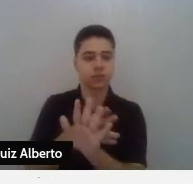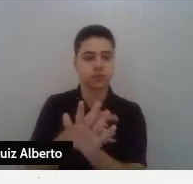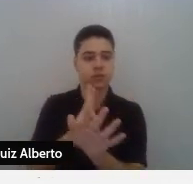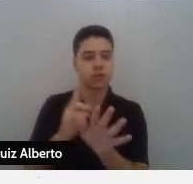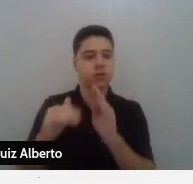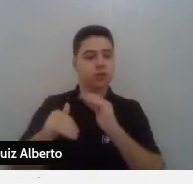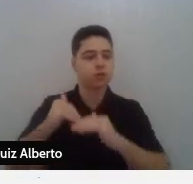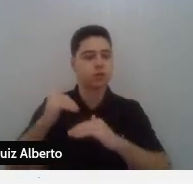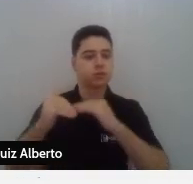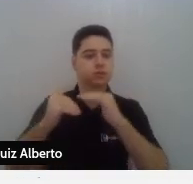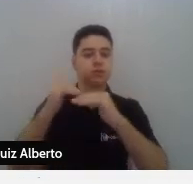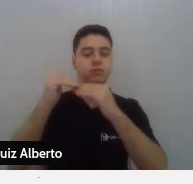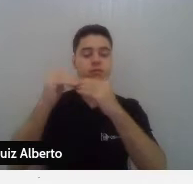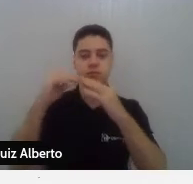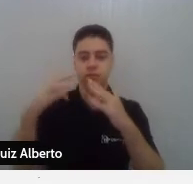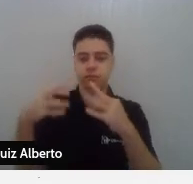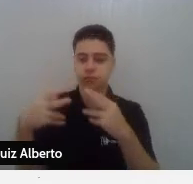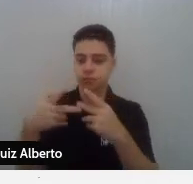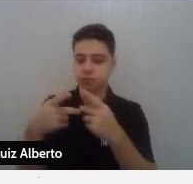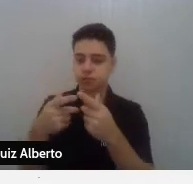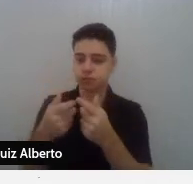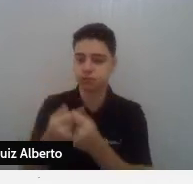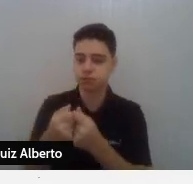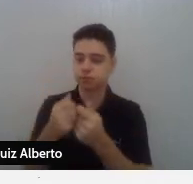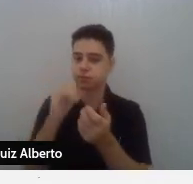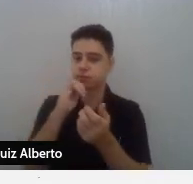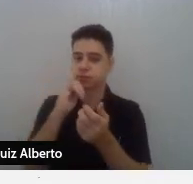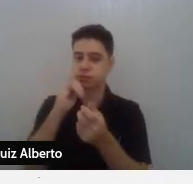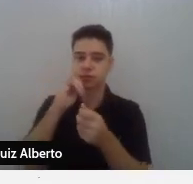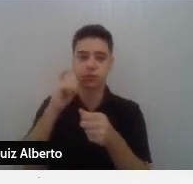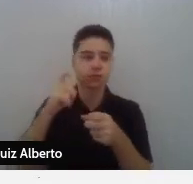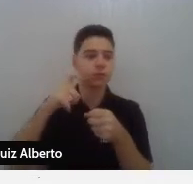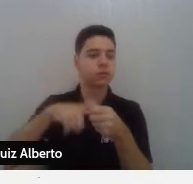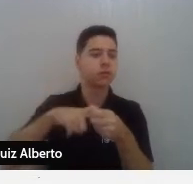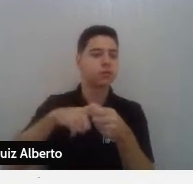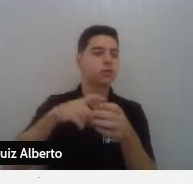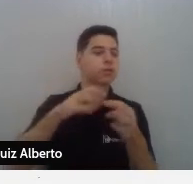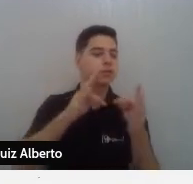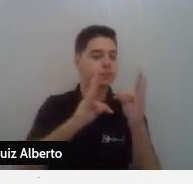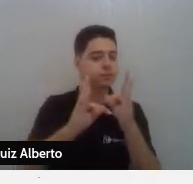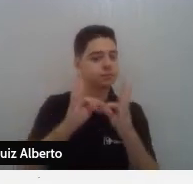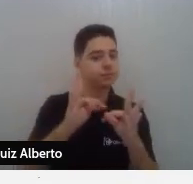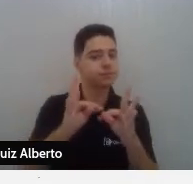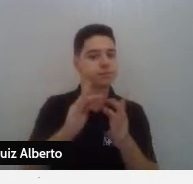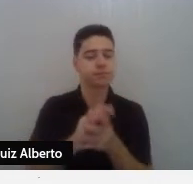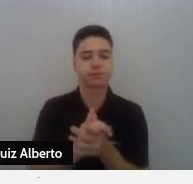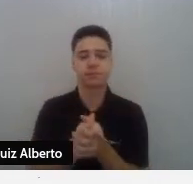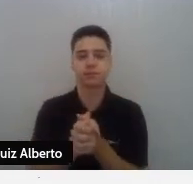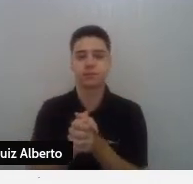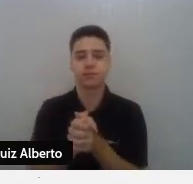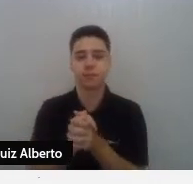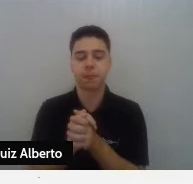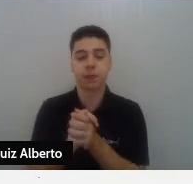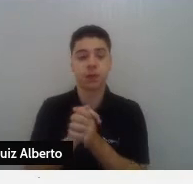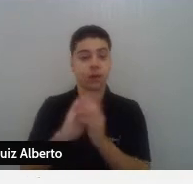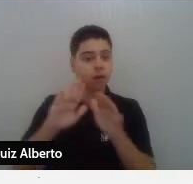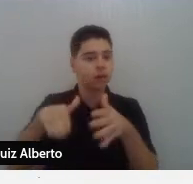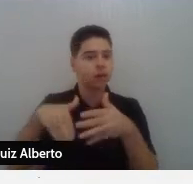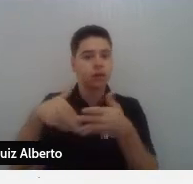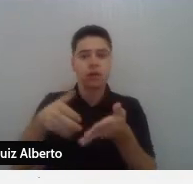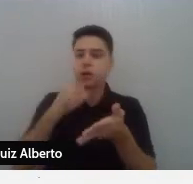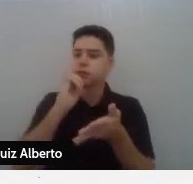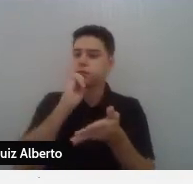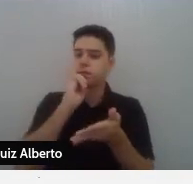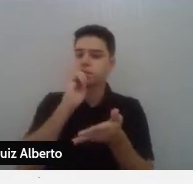desenvolvido, né, dessas criações envolve tecnologia. Então, o ápice, né,